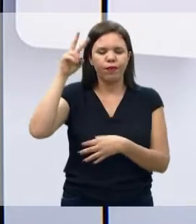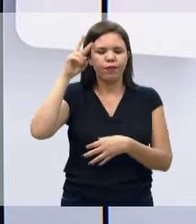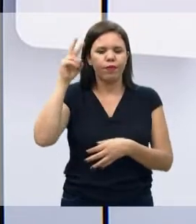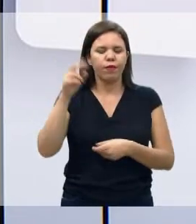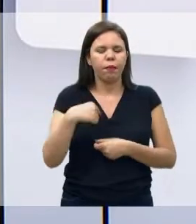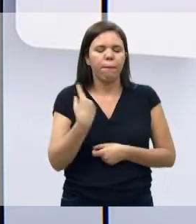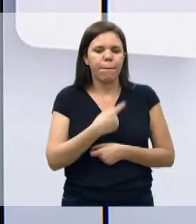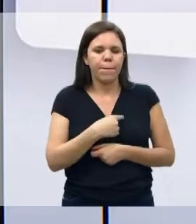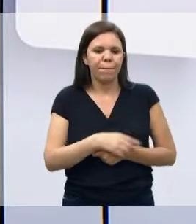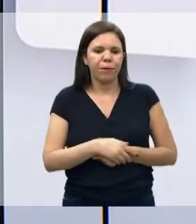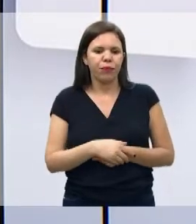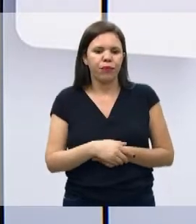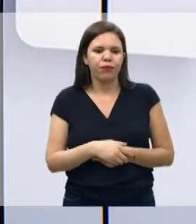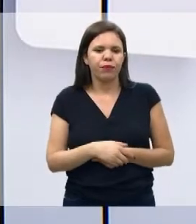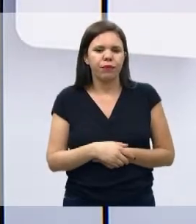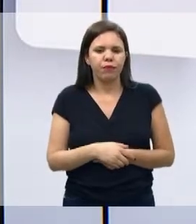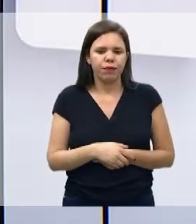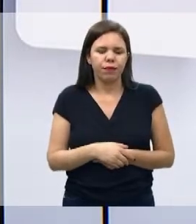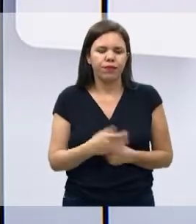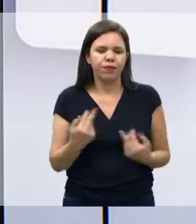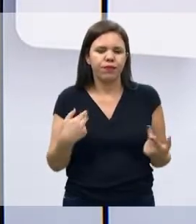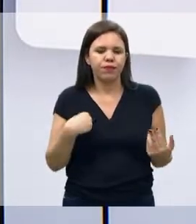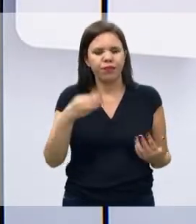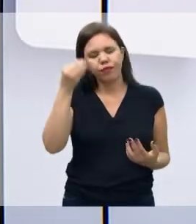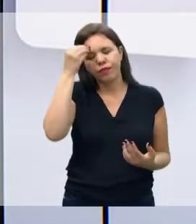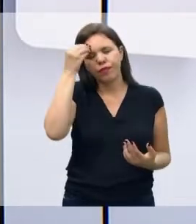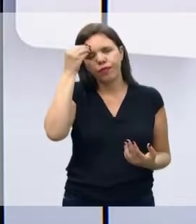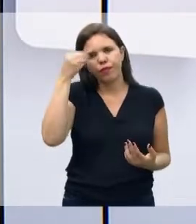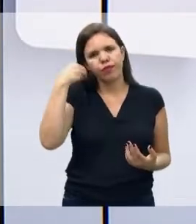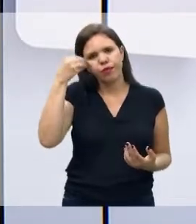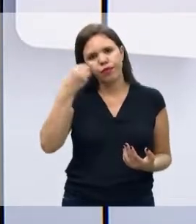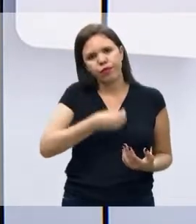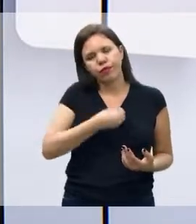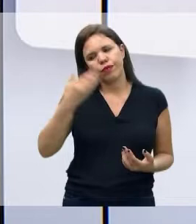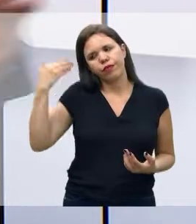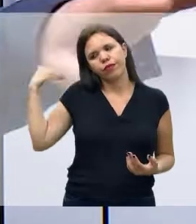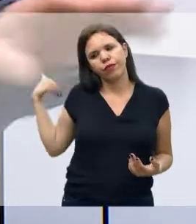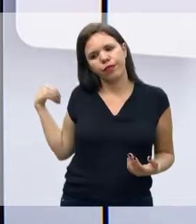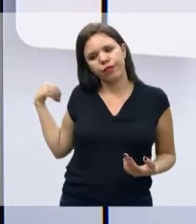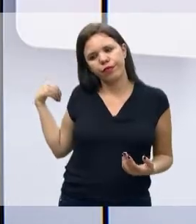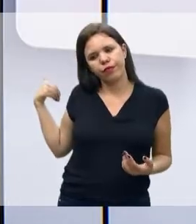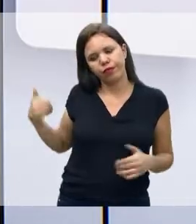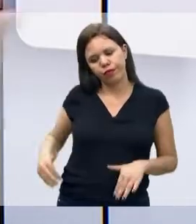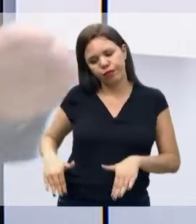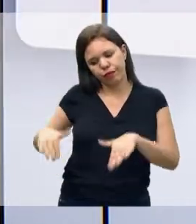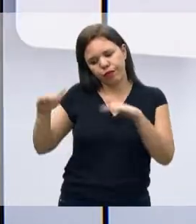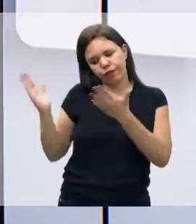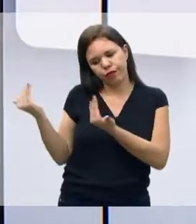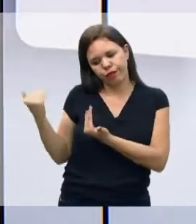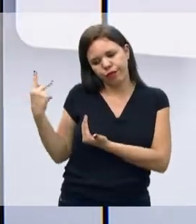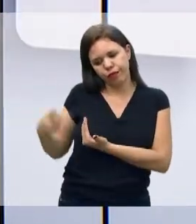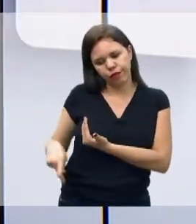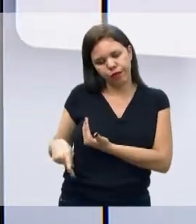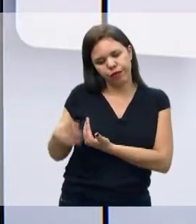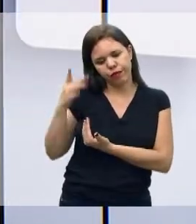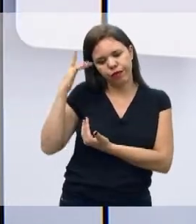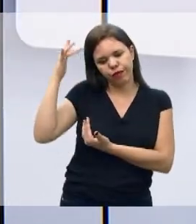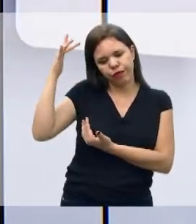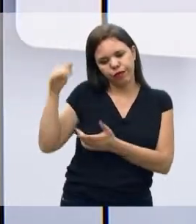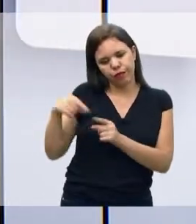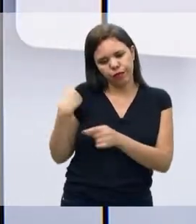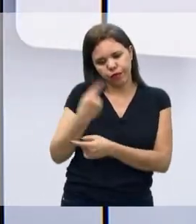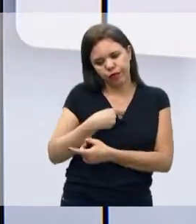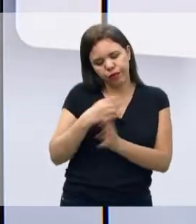história é alguma coisa que muitas vezes eles viveram, né, na juventude ou na fase adulta, que serve